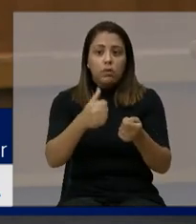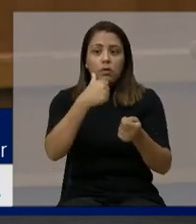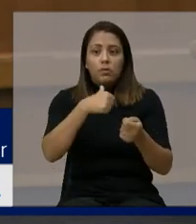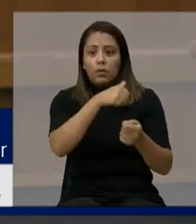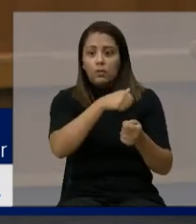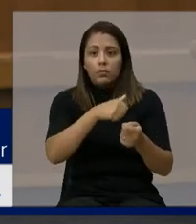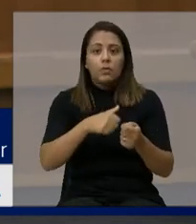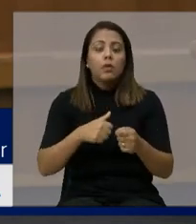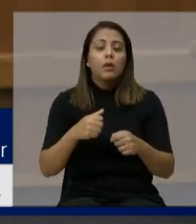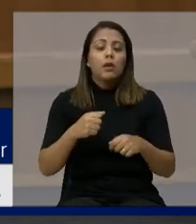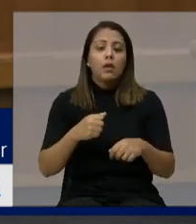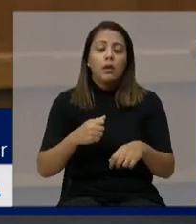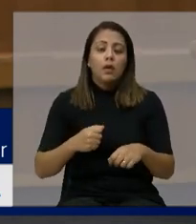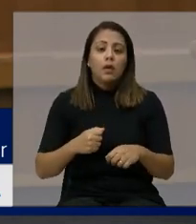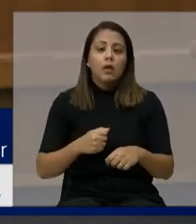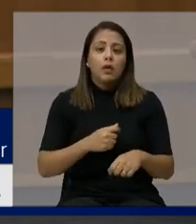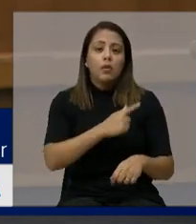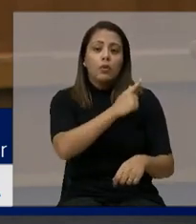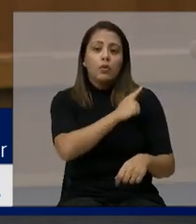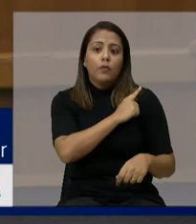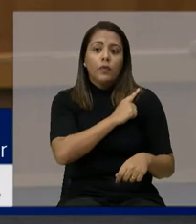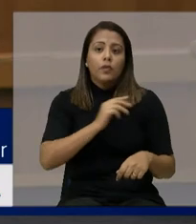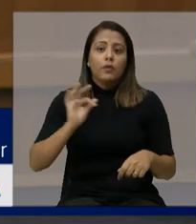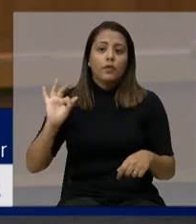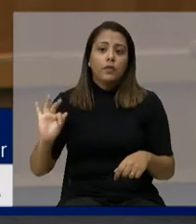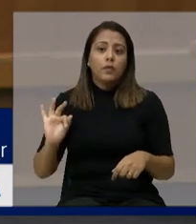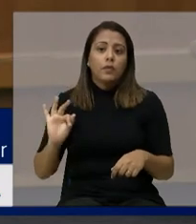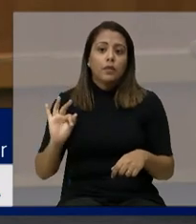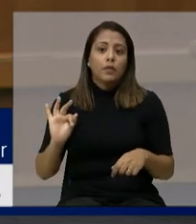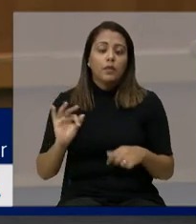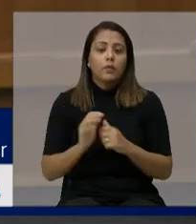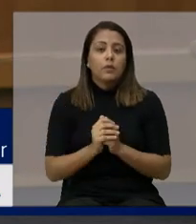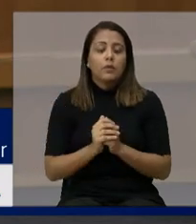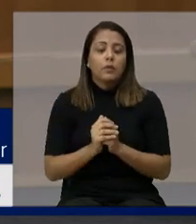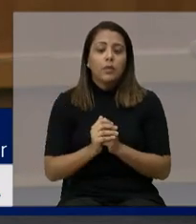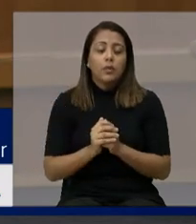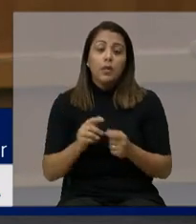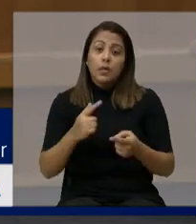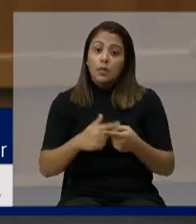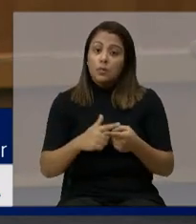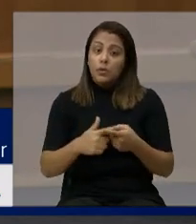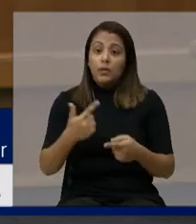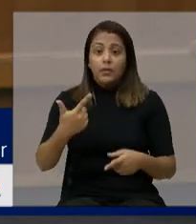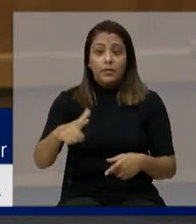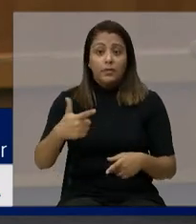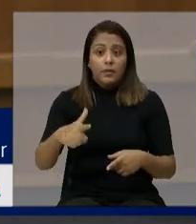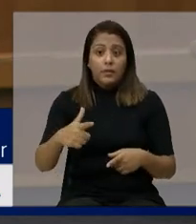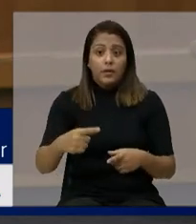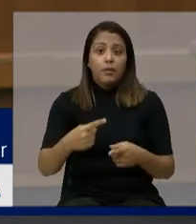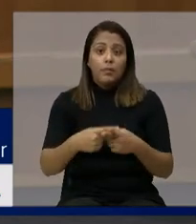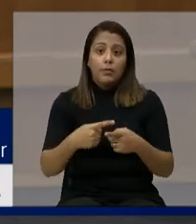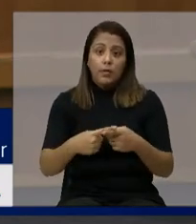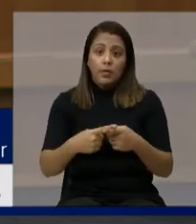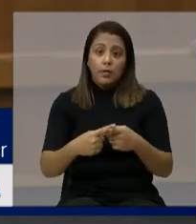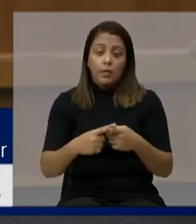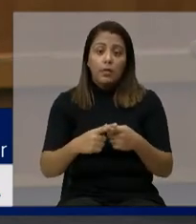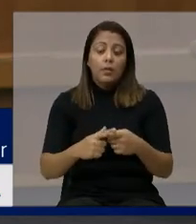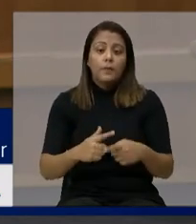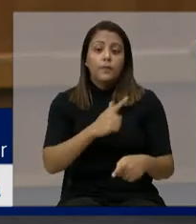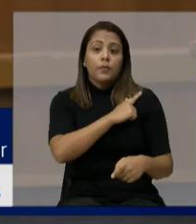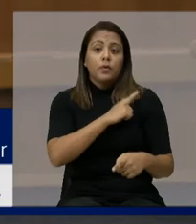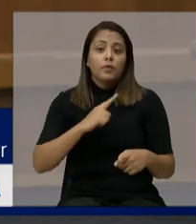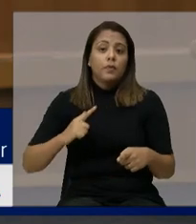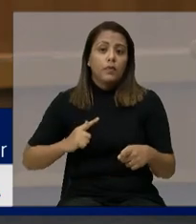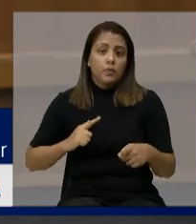E até o prezado momento, esse medicamento não chegou na DRS. A DRS já fez, e o próprio